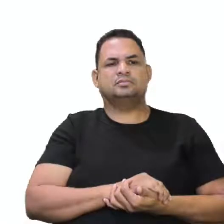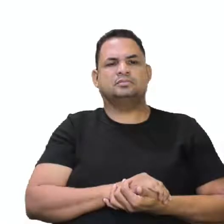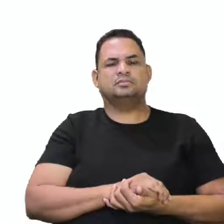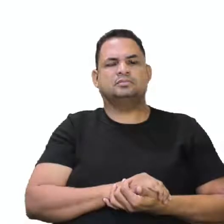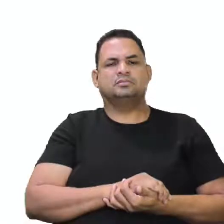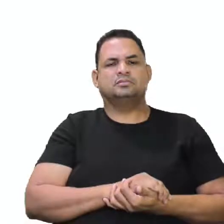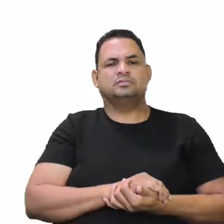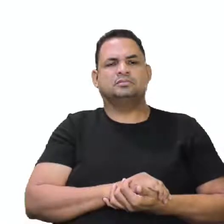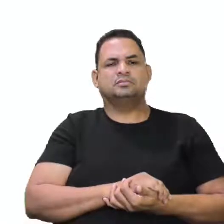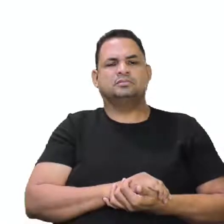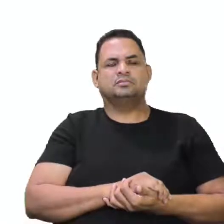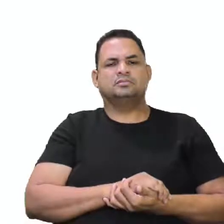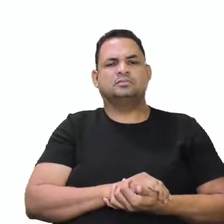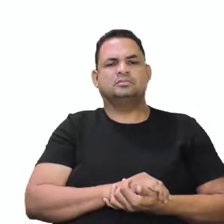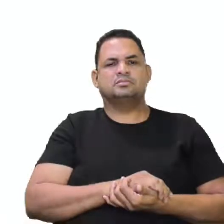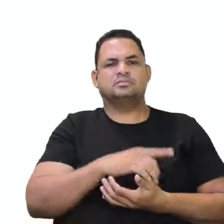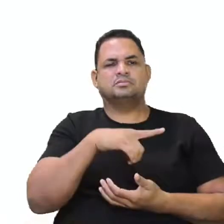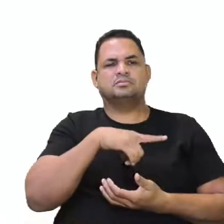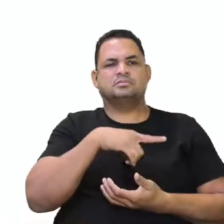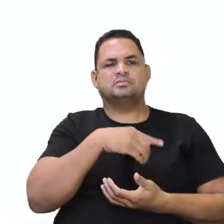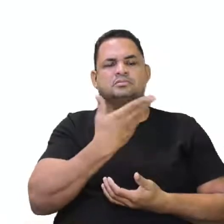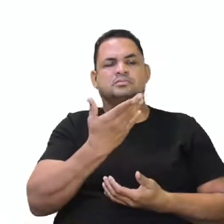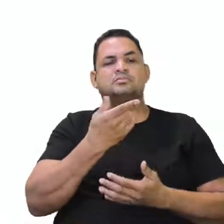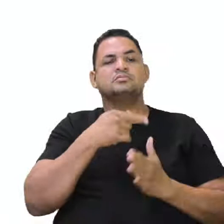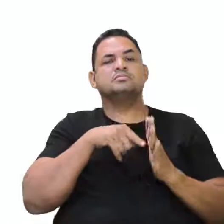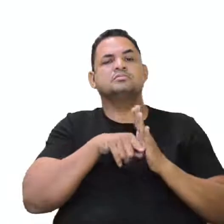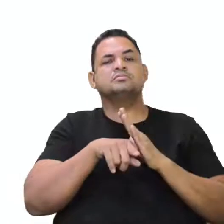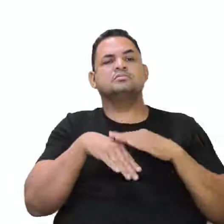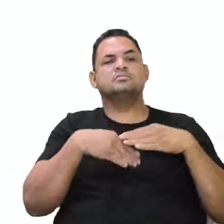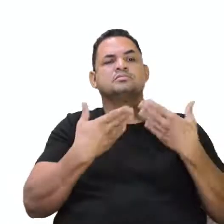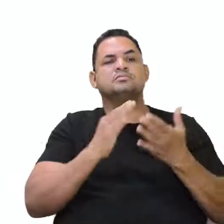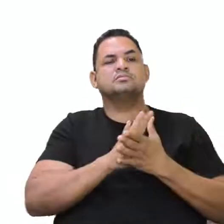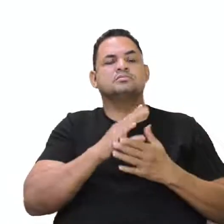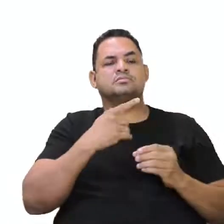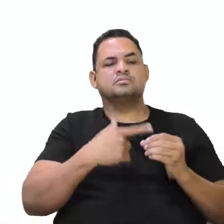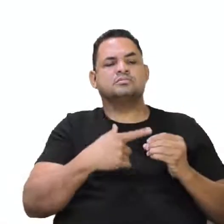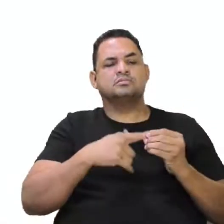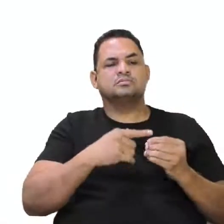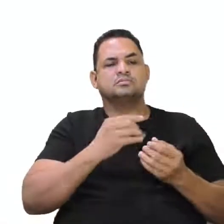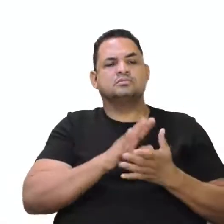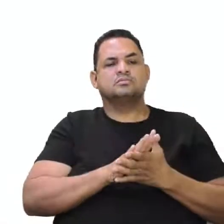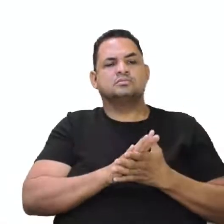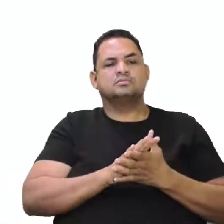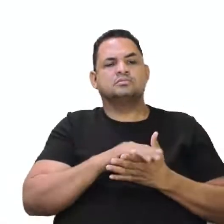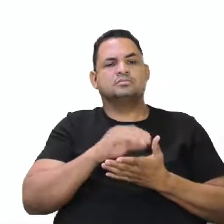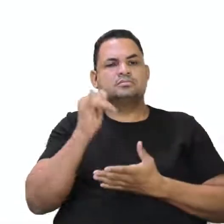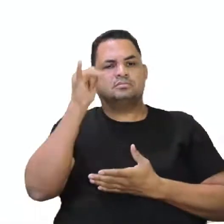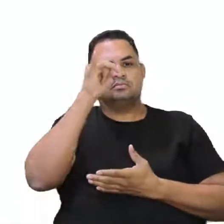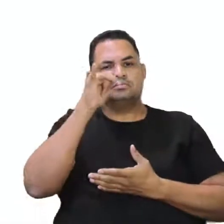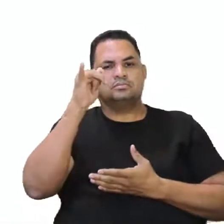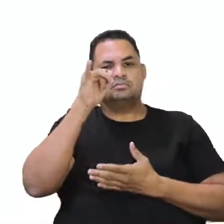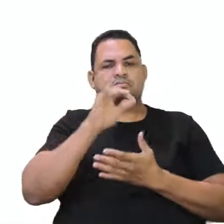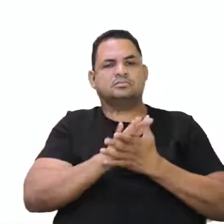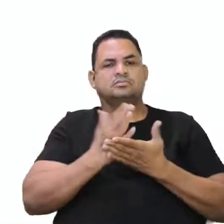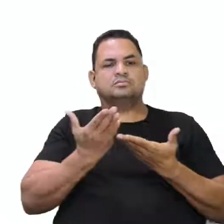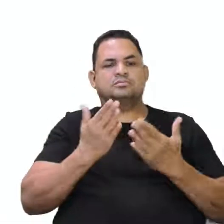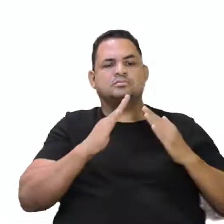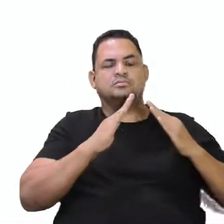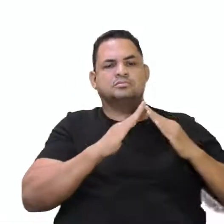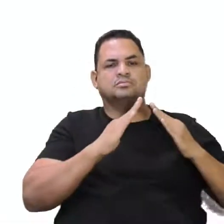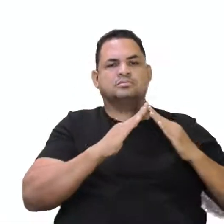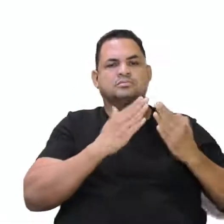and Juliet? Então, nós temos aí, ó, que diz o seguinte: qual cidade italiana foi a